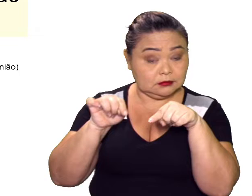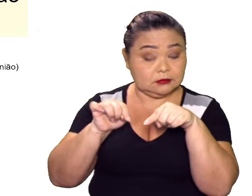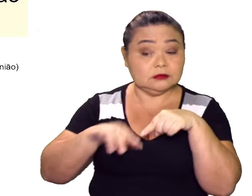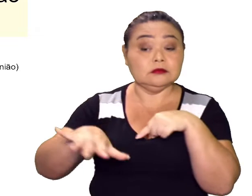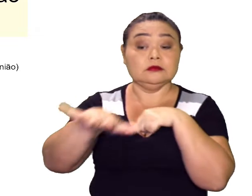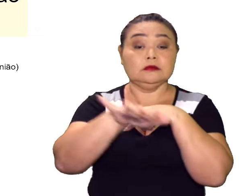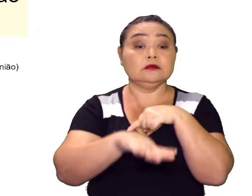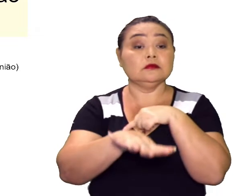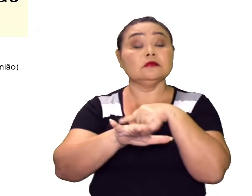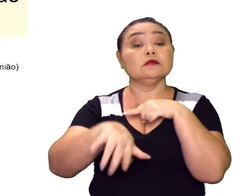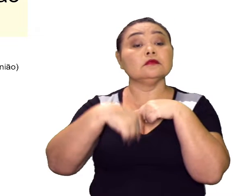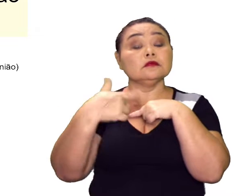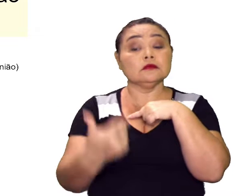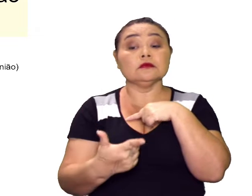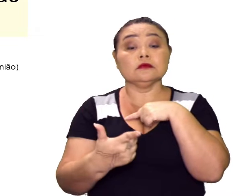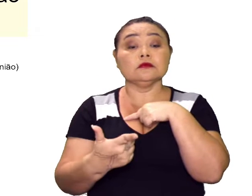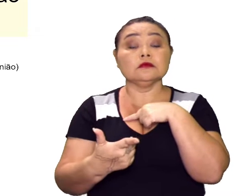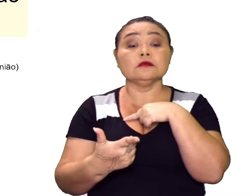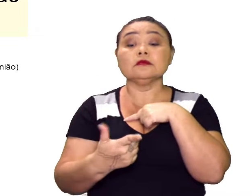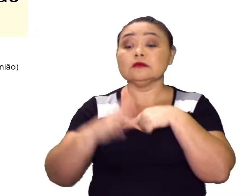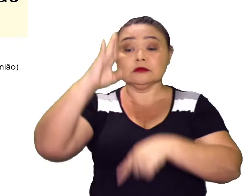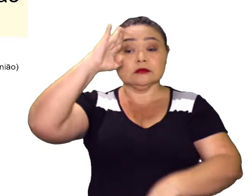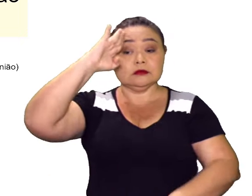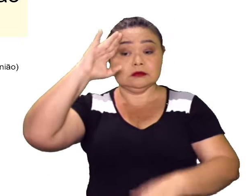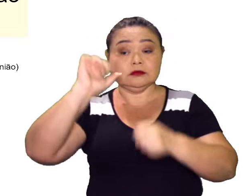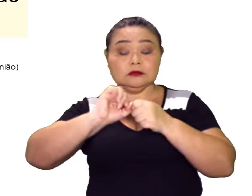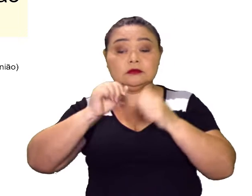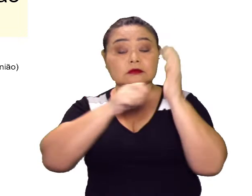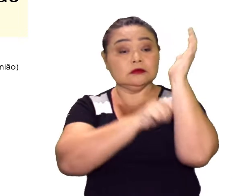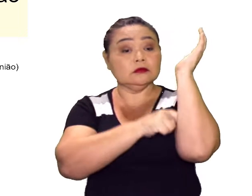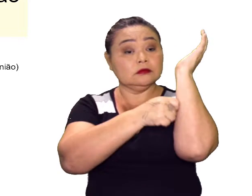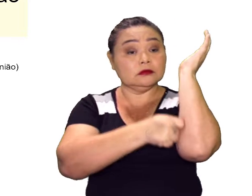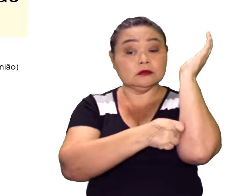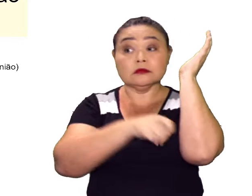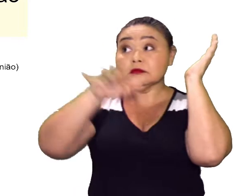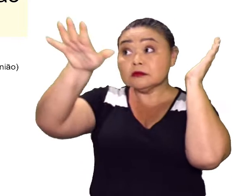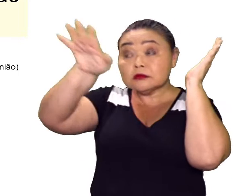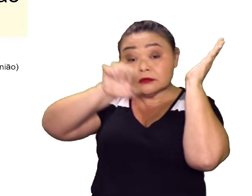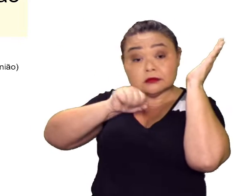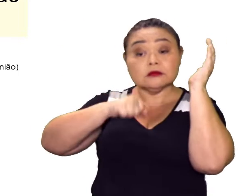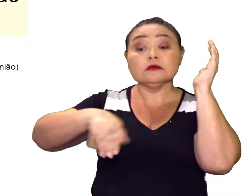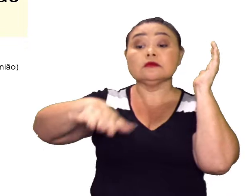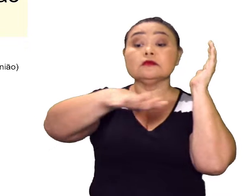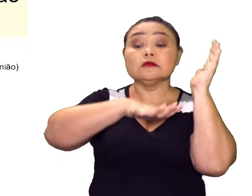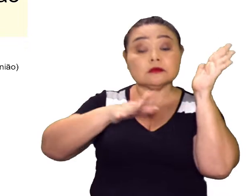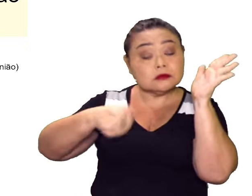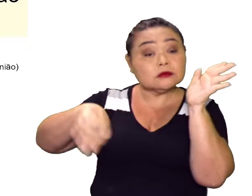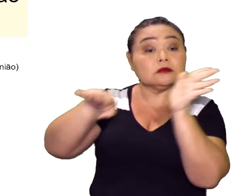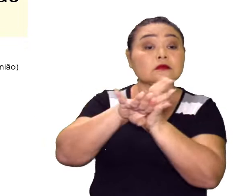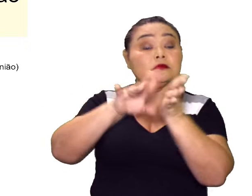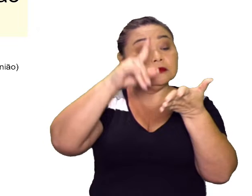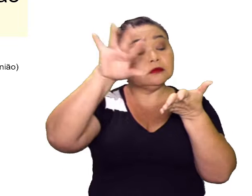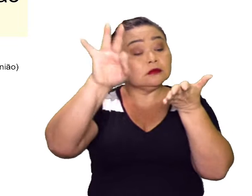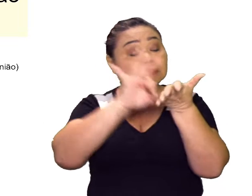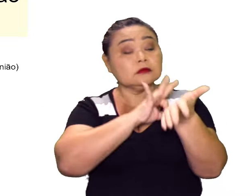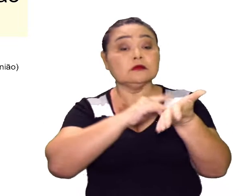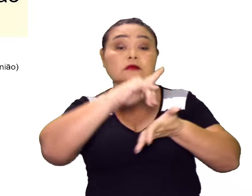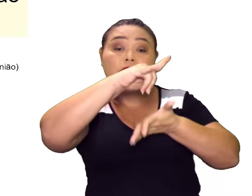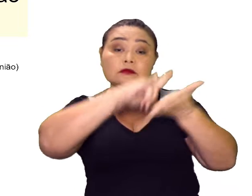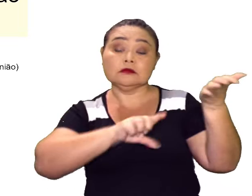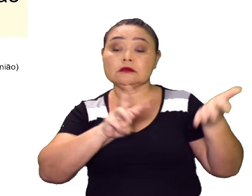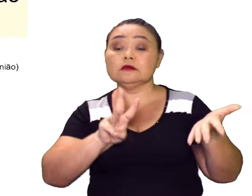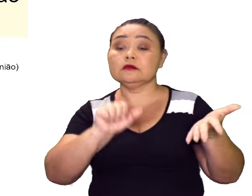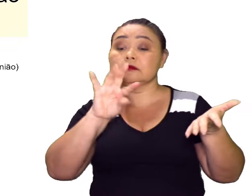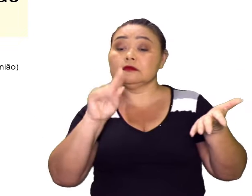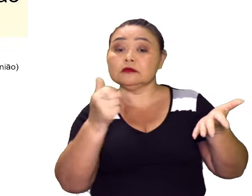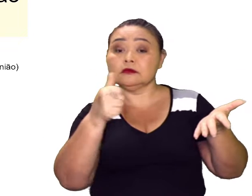a região. Esses soldados da borracha foram trazidos para a região graças à assinatura do Tratado de Washington